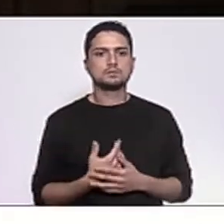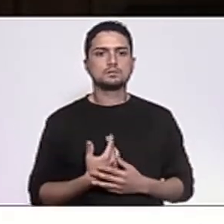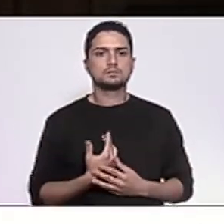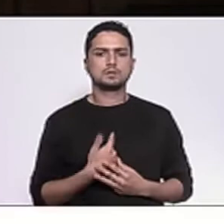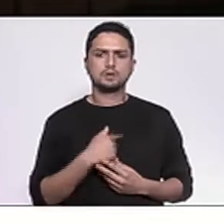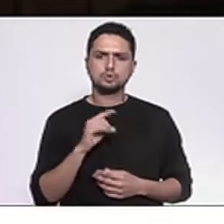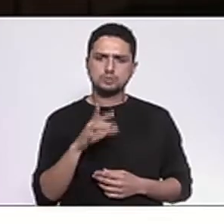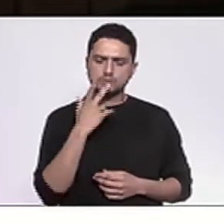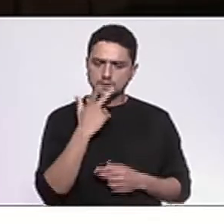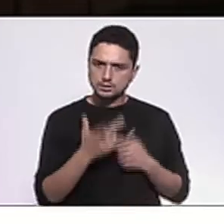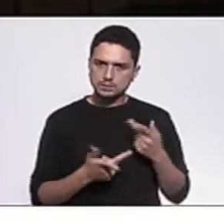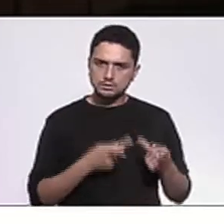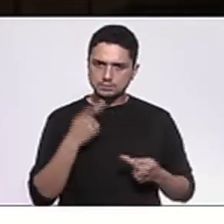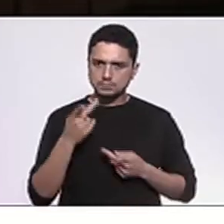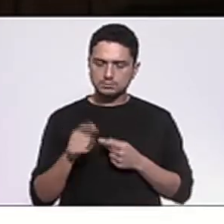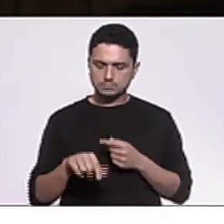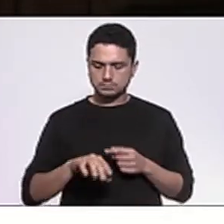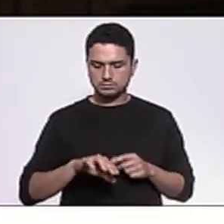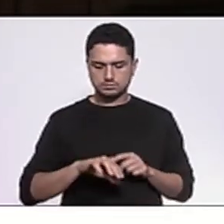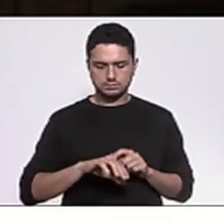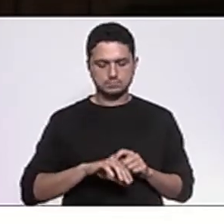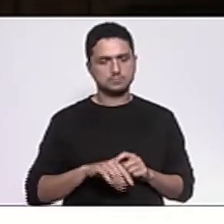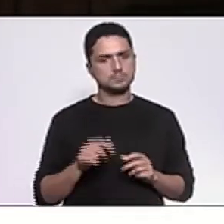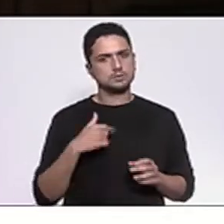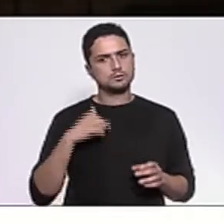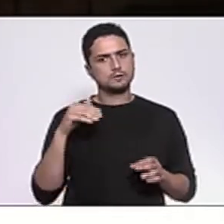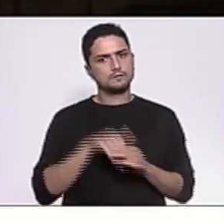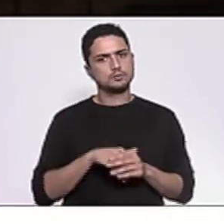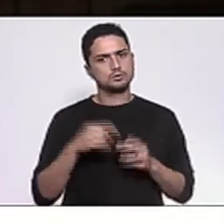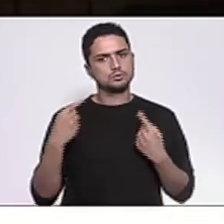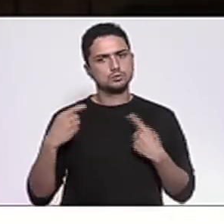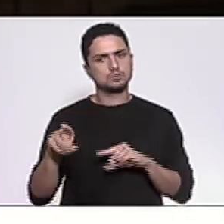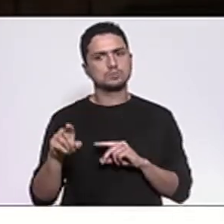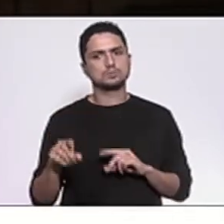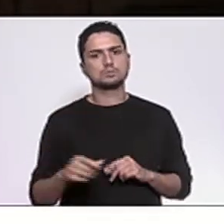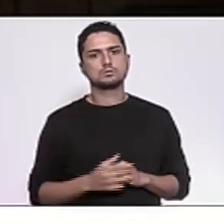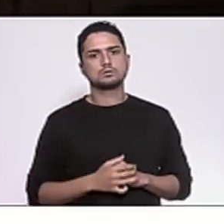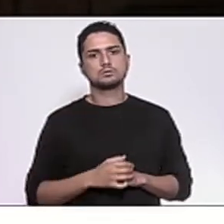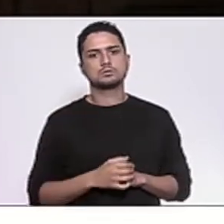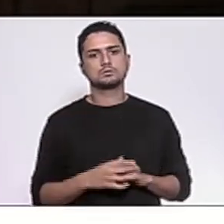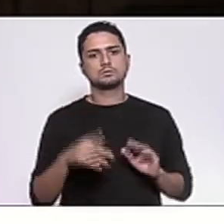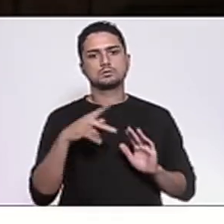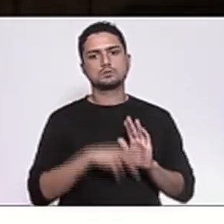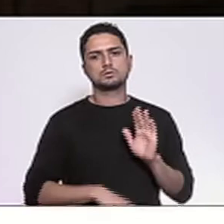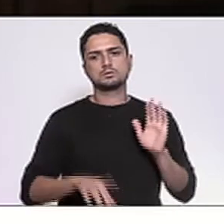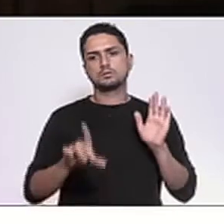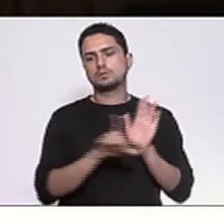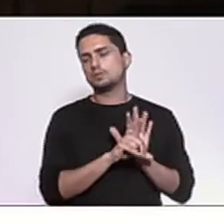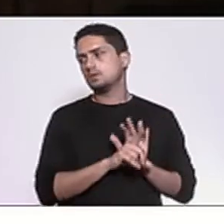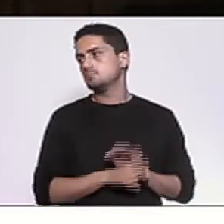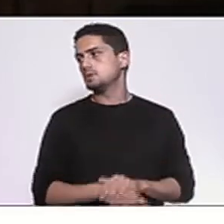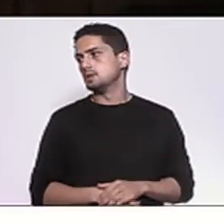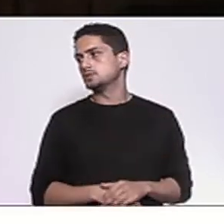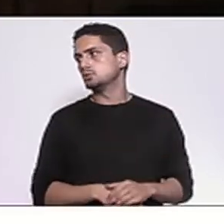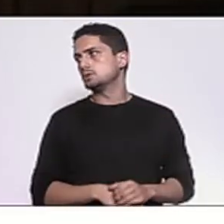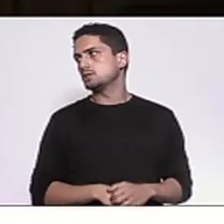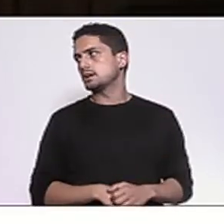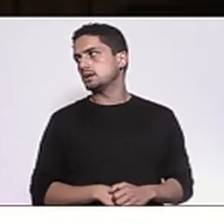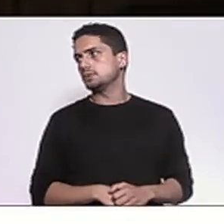estou reafirmando que votarei contrário ao projeto de